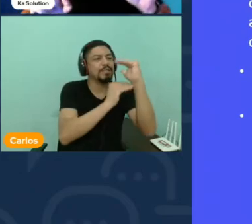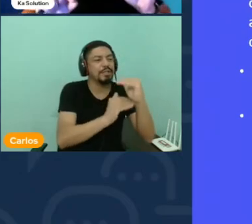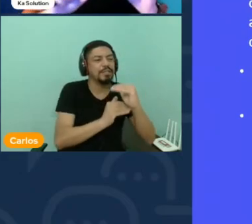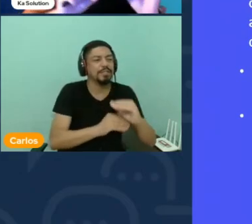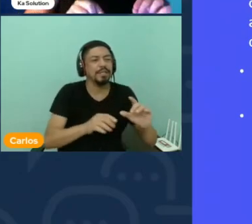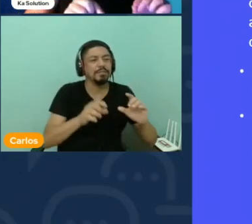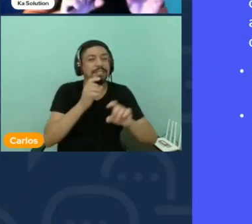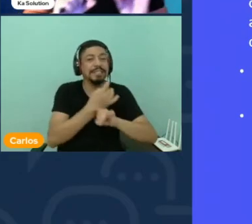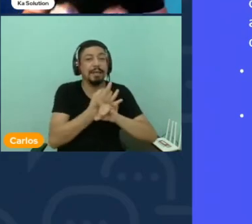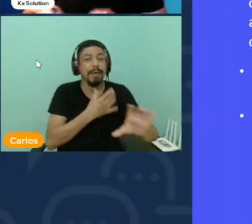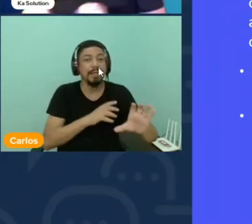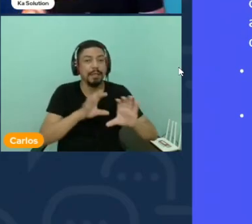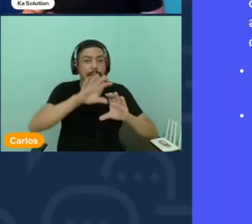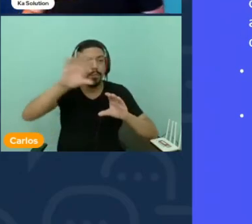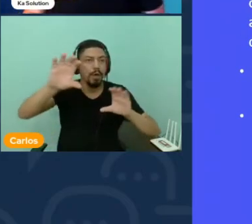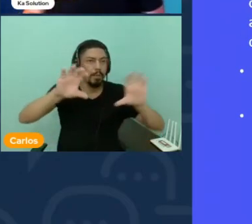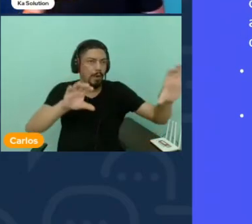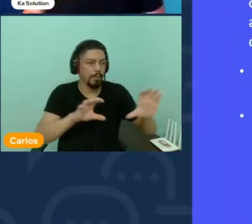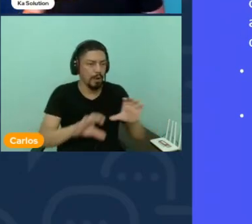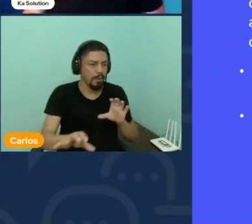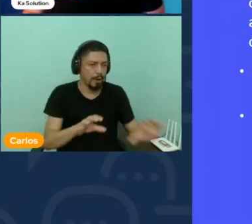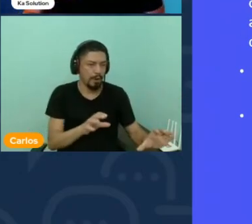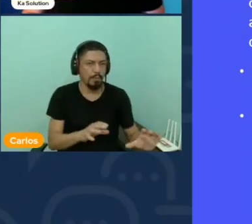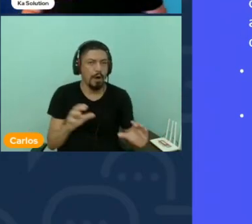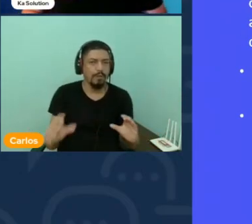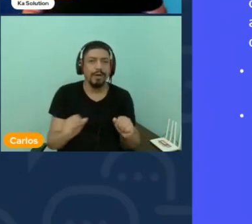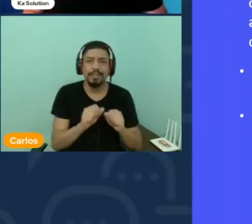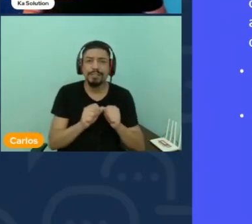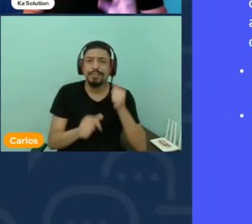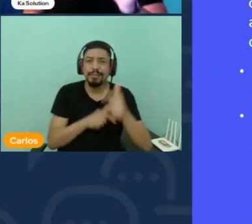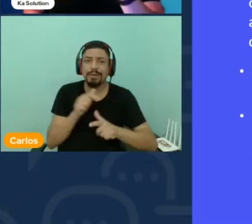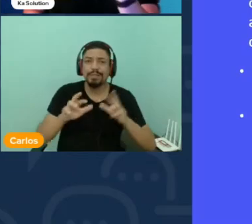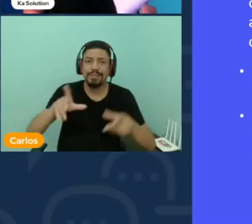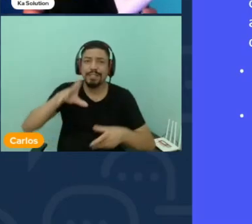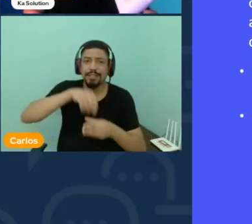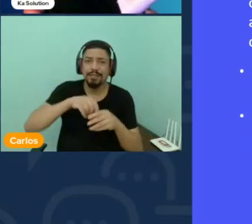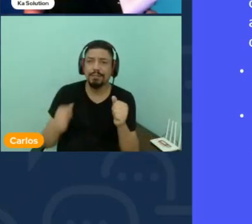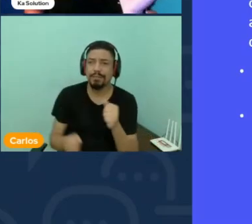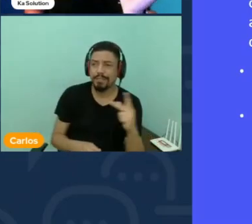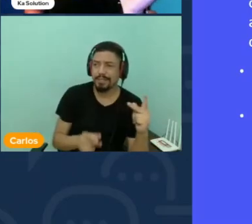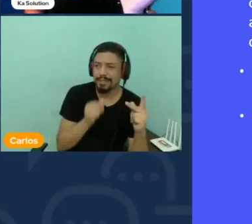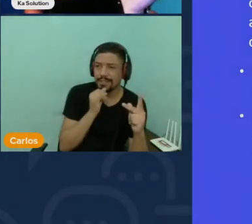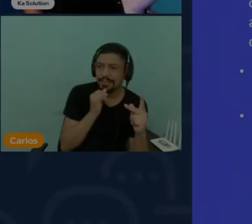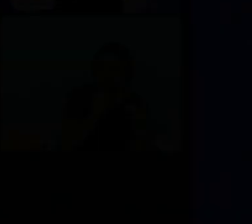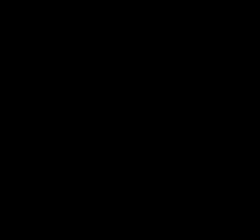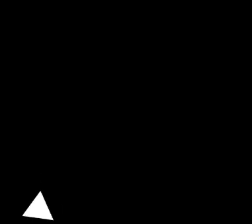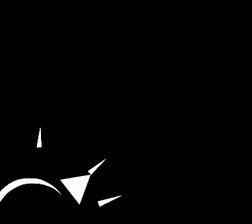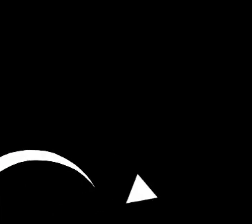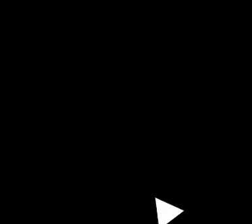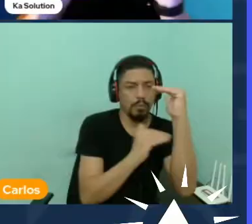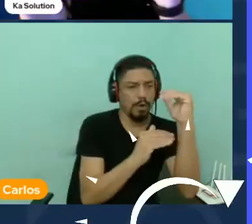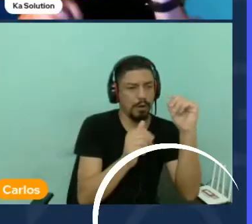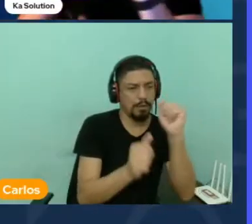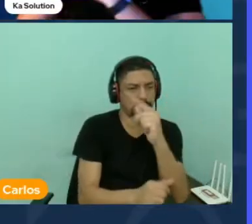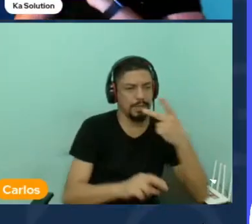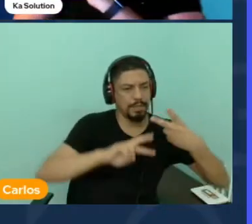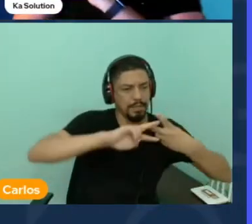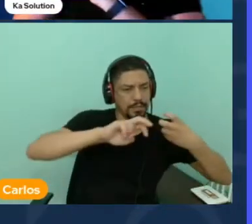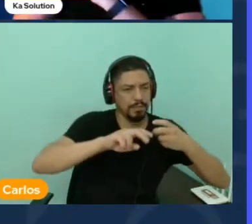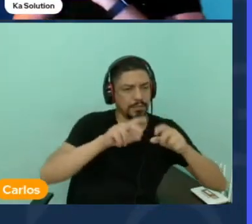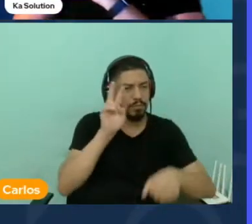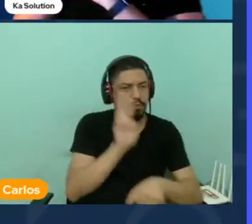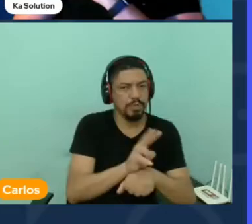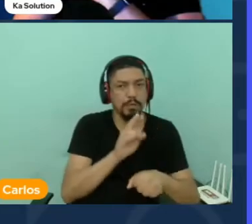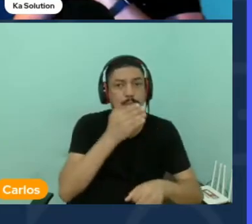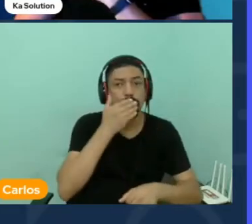independente fazendo uma função na minha aplicação. Por exemplo, eu tenho um pedacinho da minha aplicação que cuida só dos pedidos do